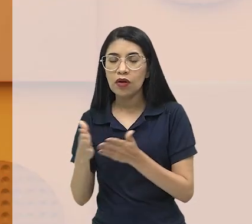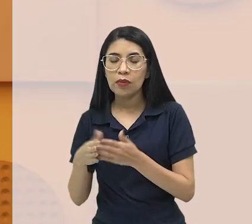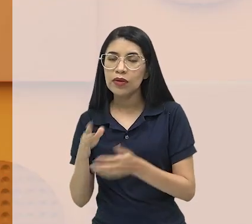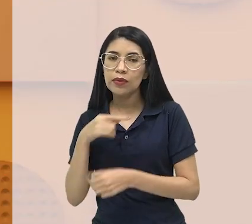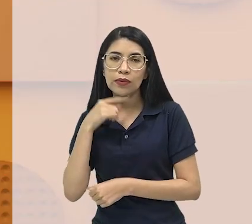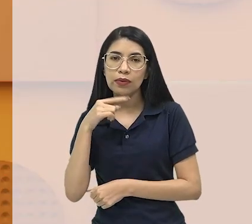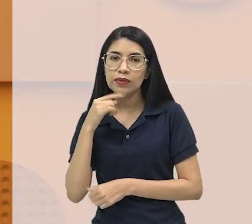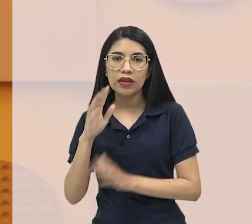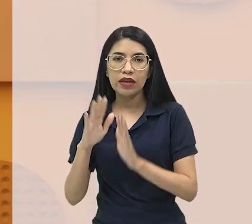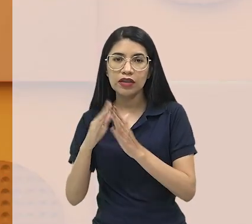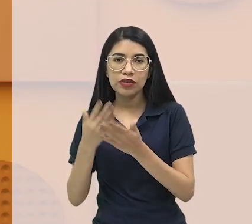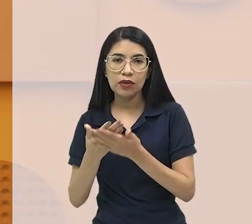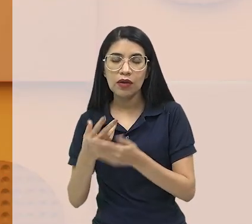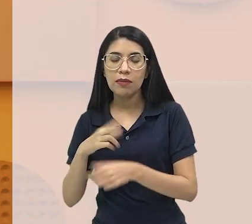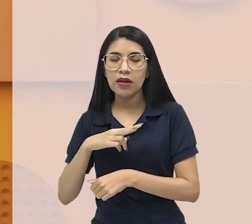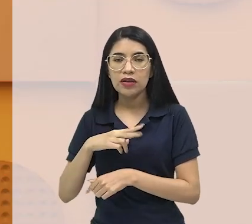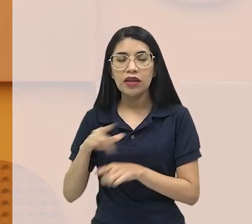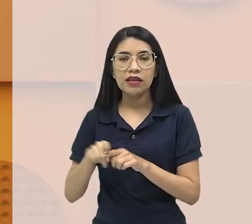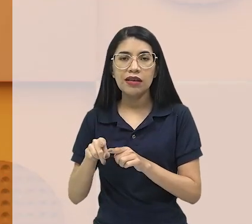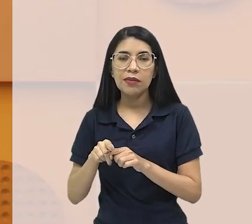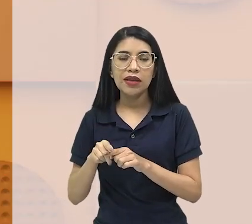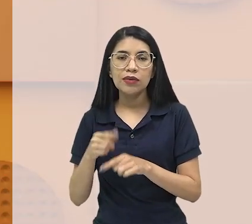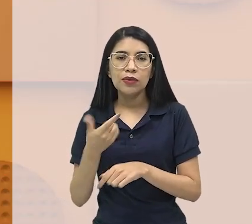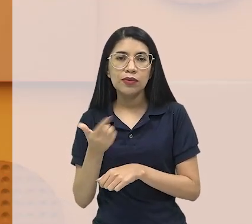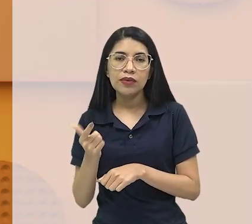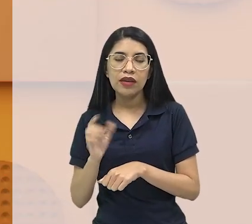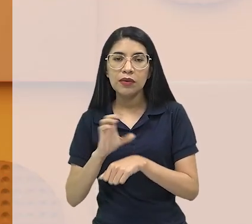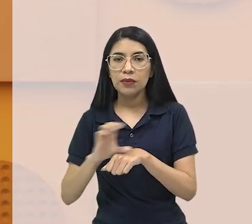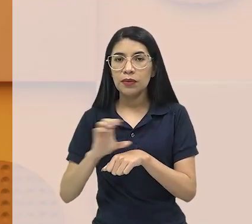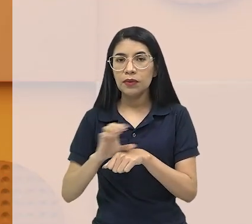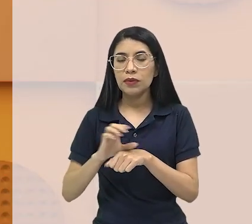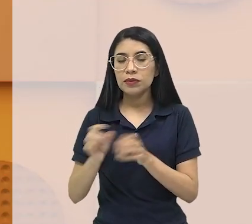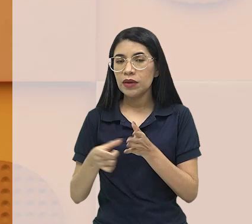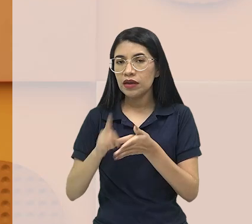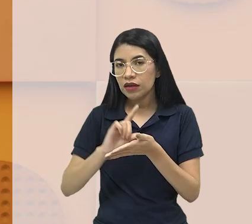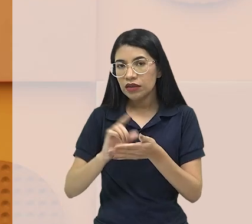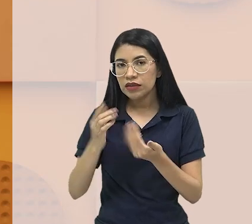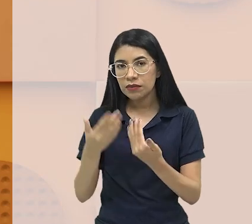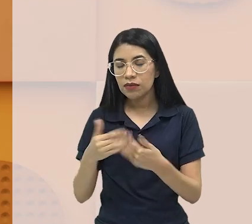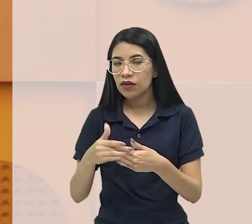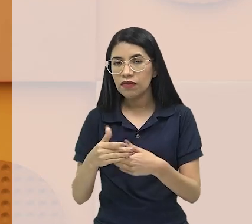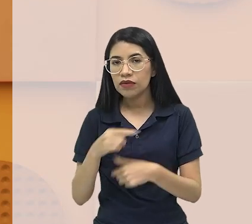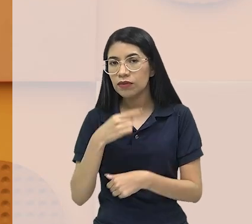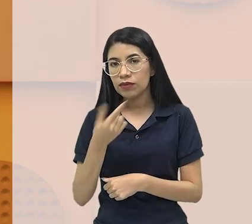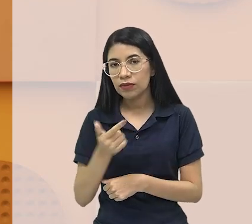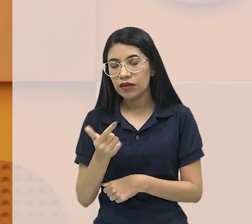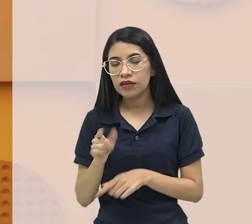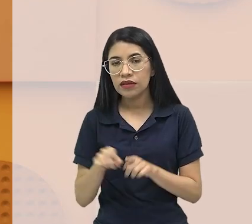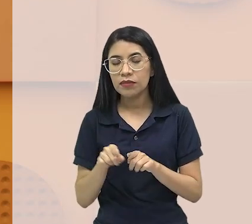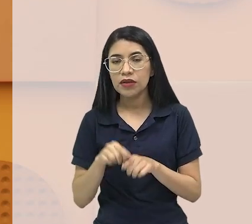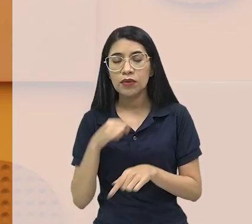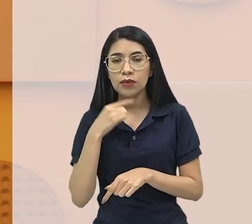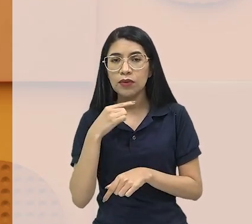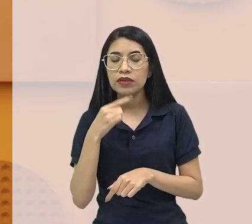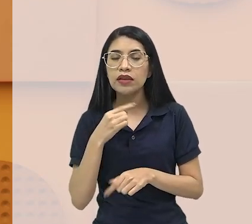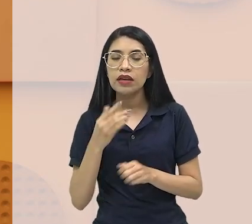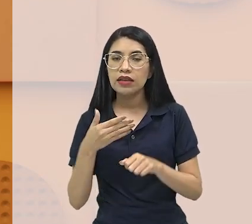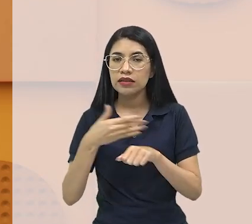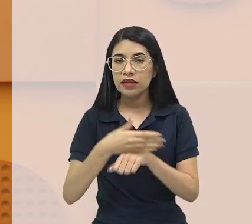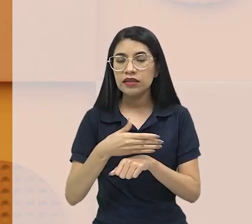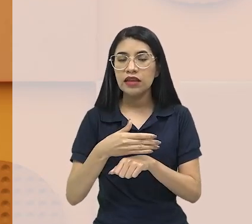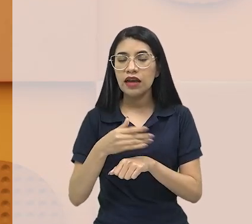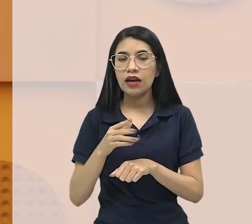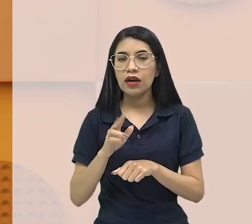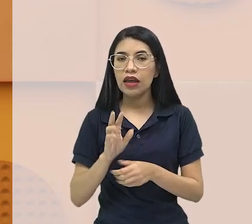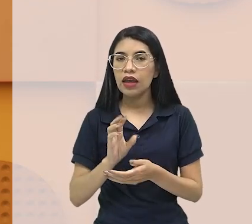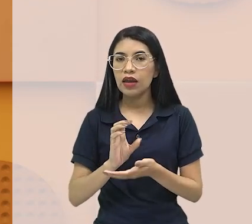nas mesmas escolas, nem nos mesmos preparatórios. Então, nós não temos ali a equidade no acesso aos